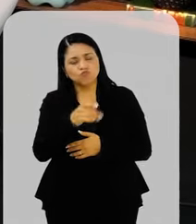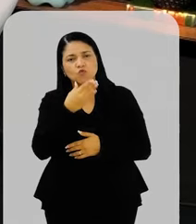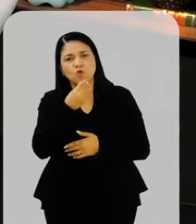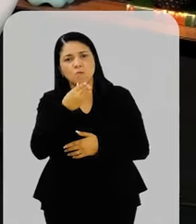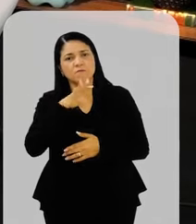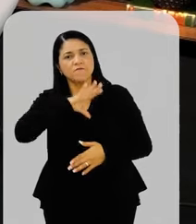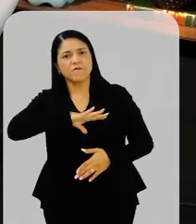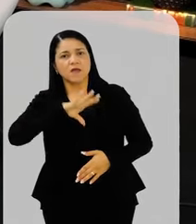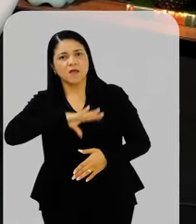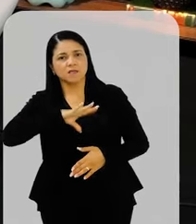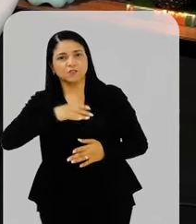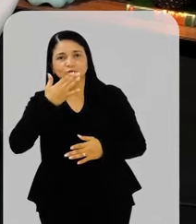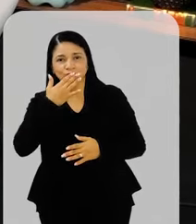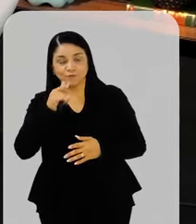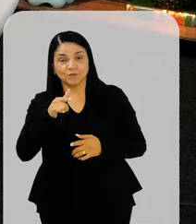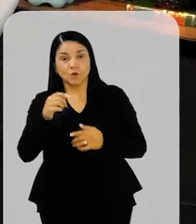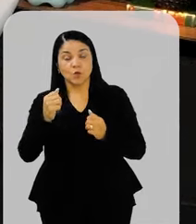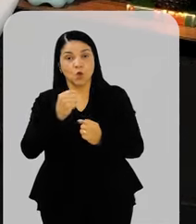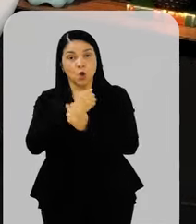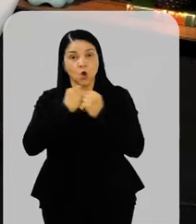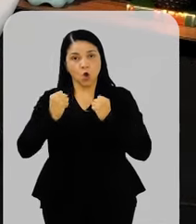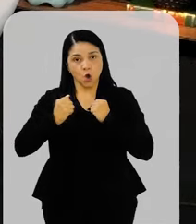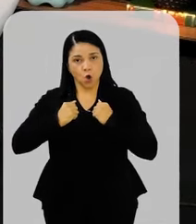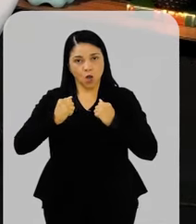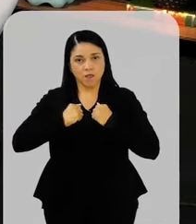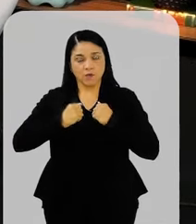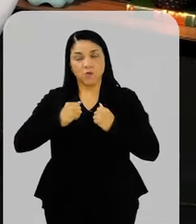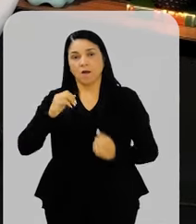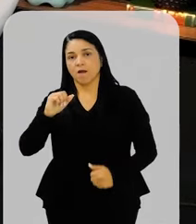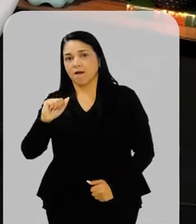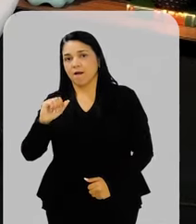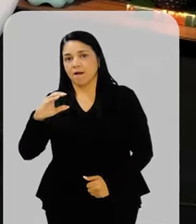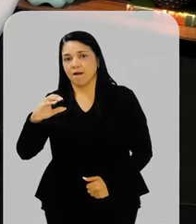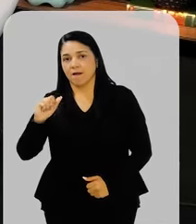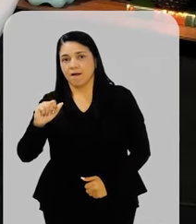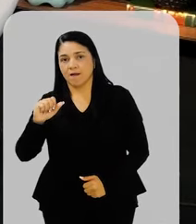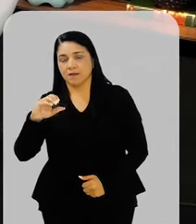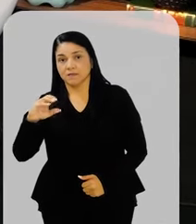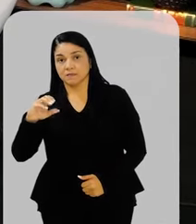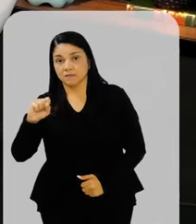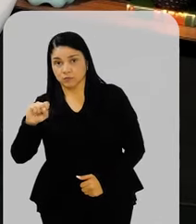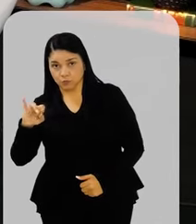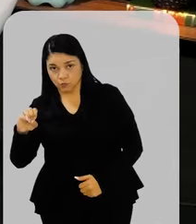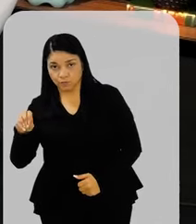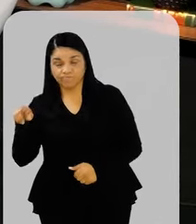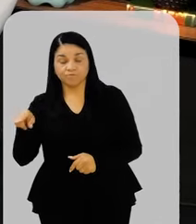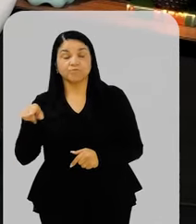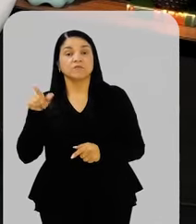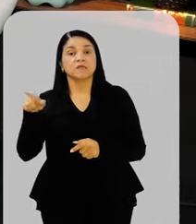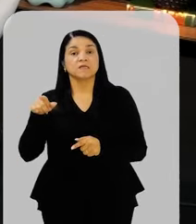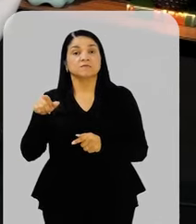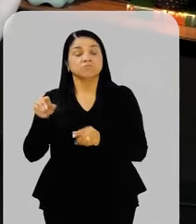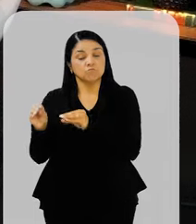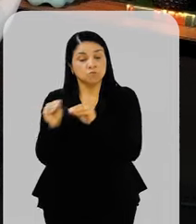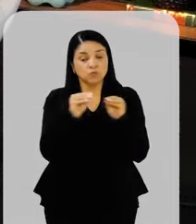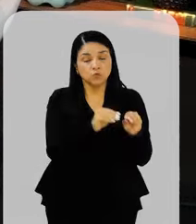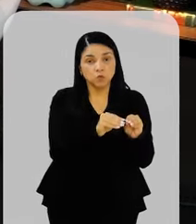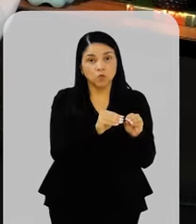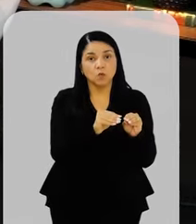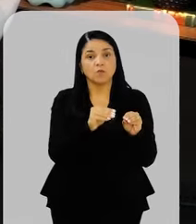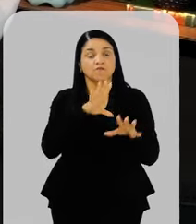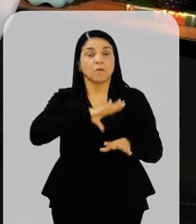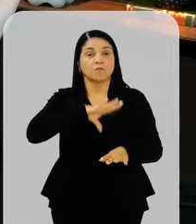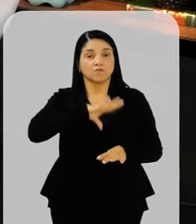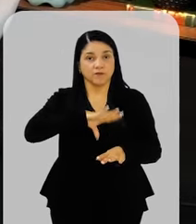o goleiro Acácio. Me lembrou muito lá no estádio Atílio Marotti, porque o Acácio saiu do Serrano e foi para o Vasco,